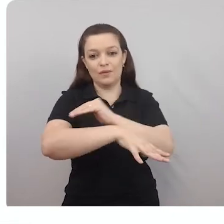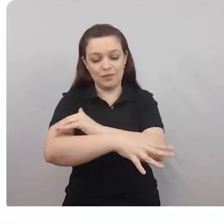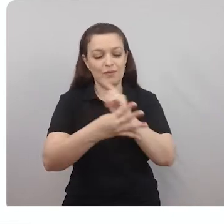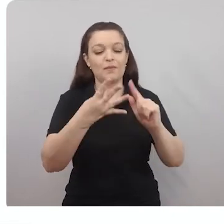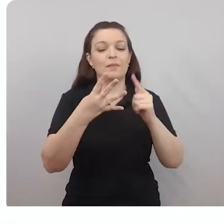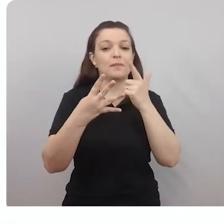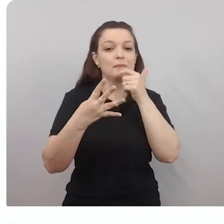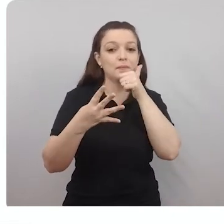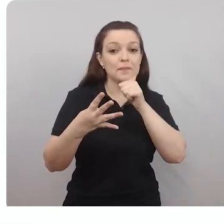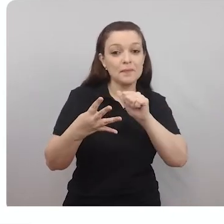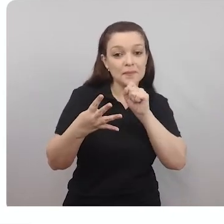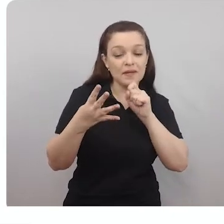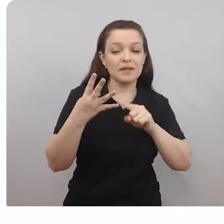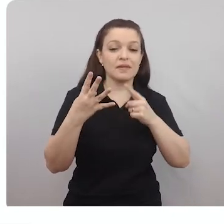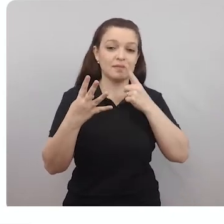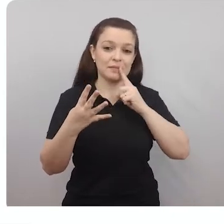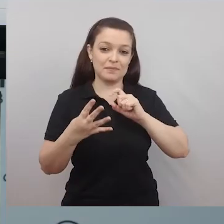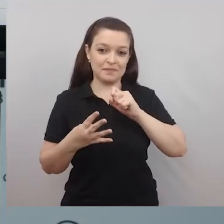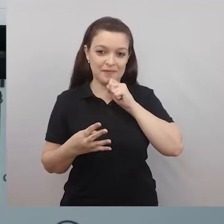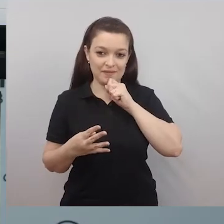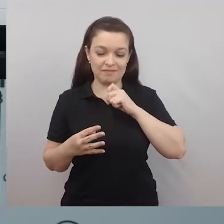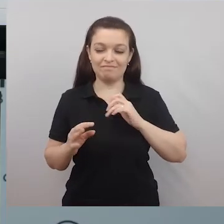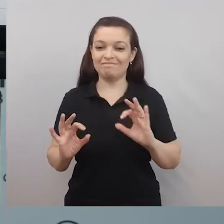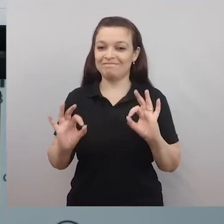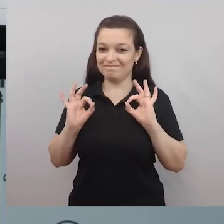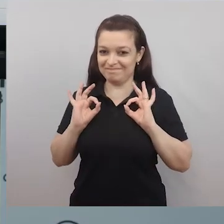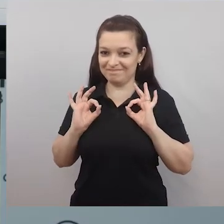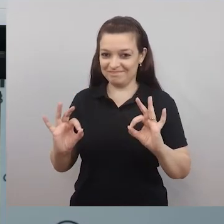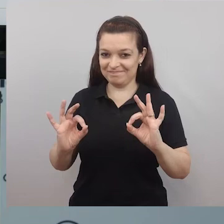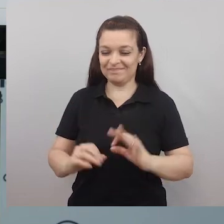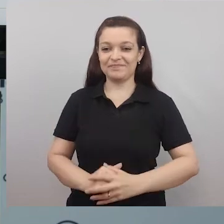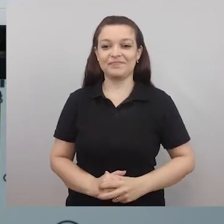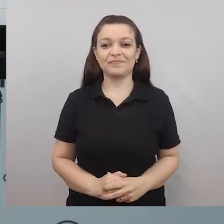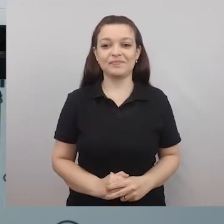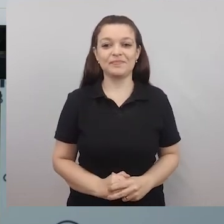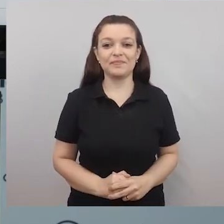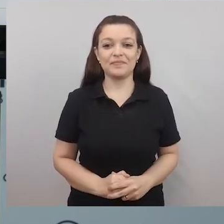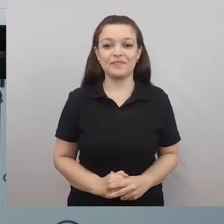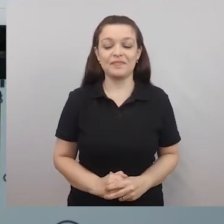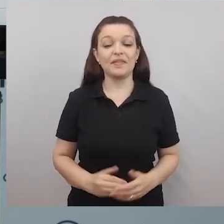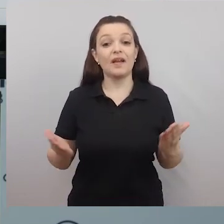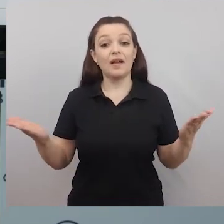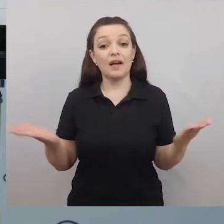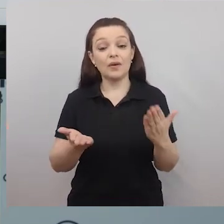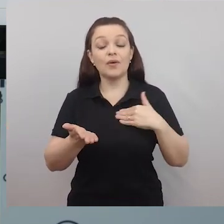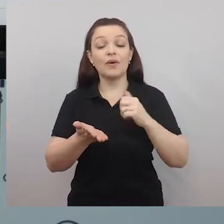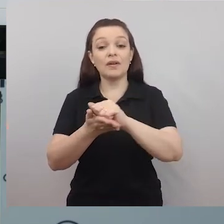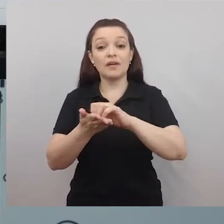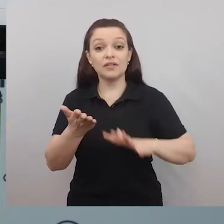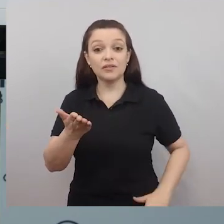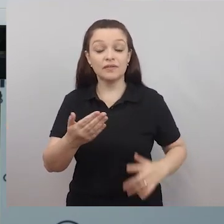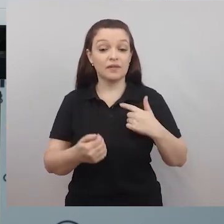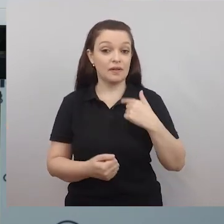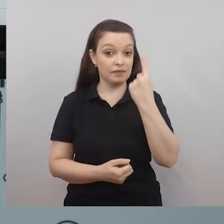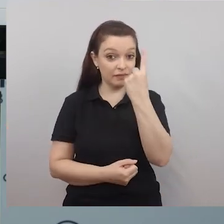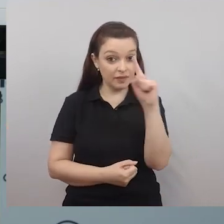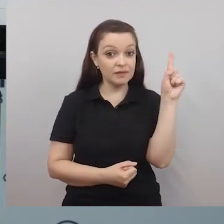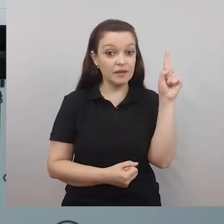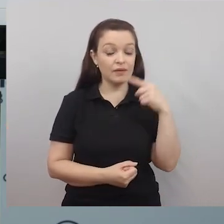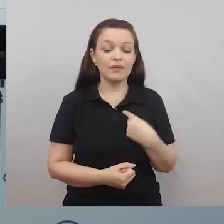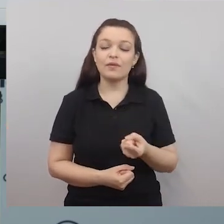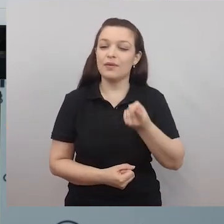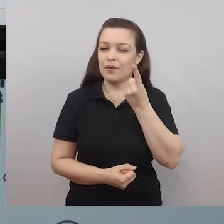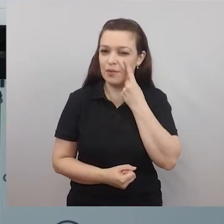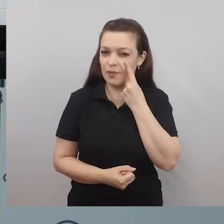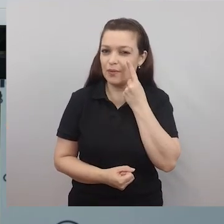mãe, pai. Muito bem. Vamos então agora para a nossa tarefa final. Olhem